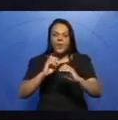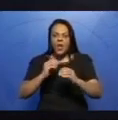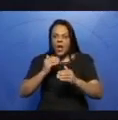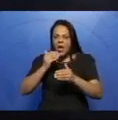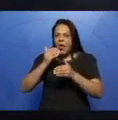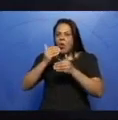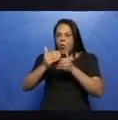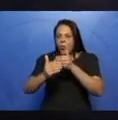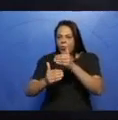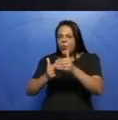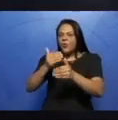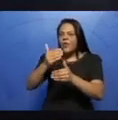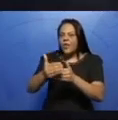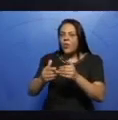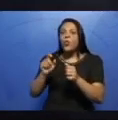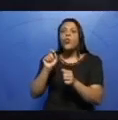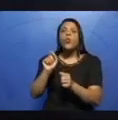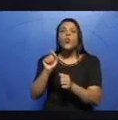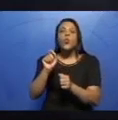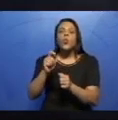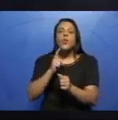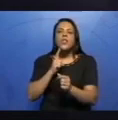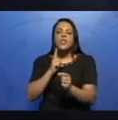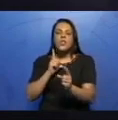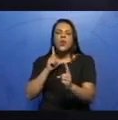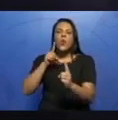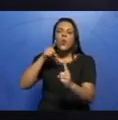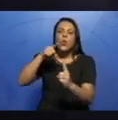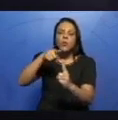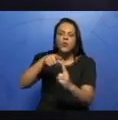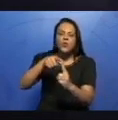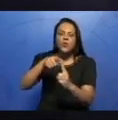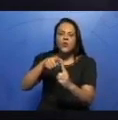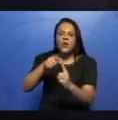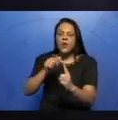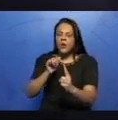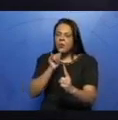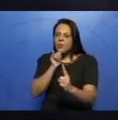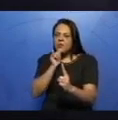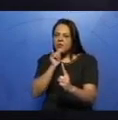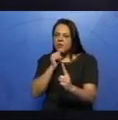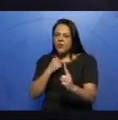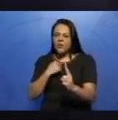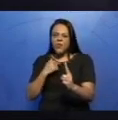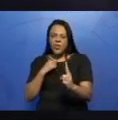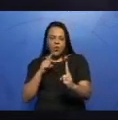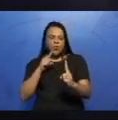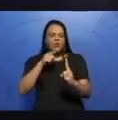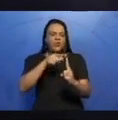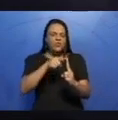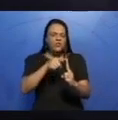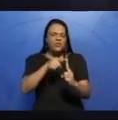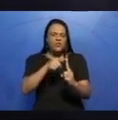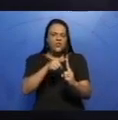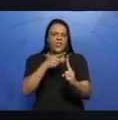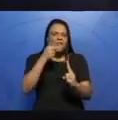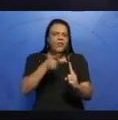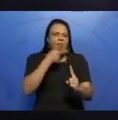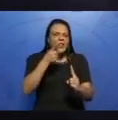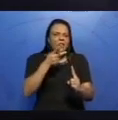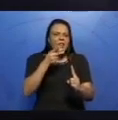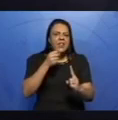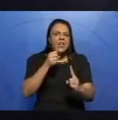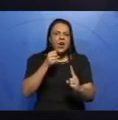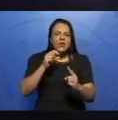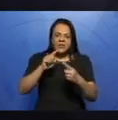processo é mediado por intenções. Então, eu posso pôr intenção na minha fala de uma certeza de algo concreto que vai acontecer